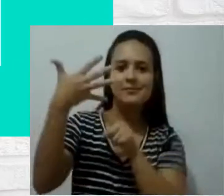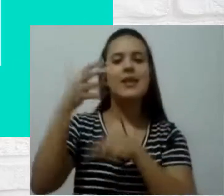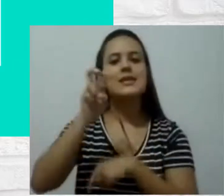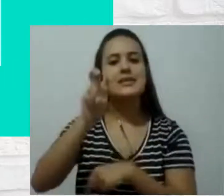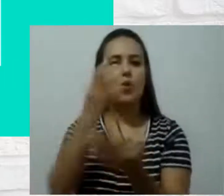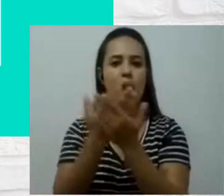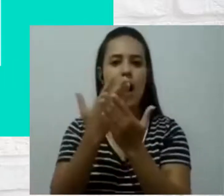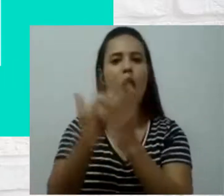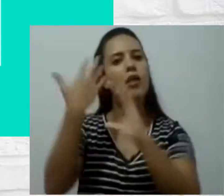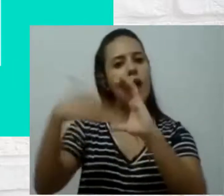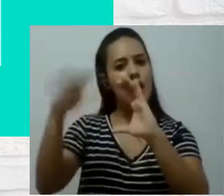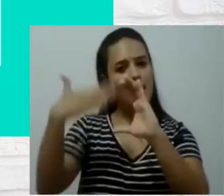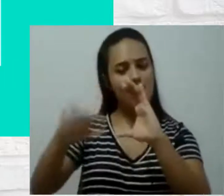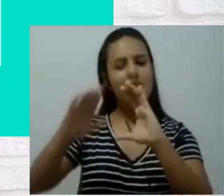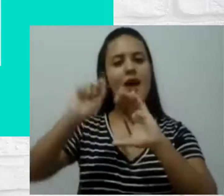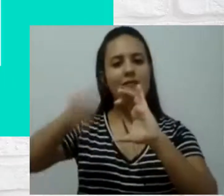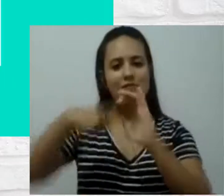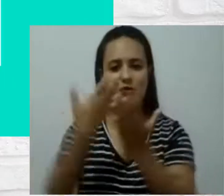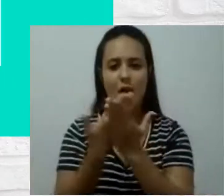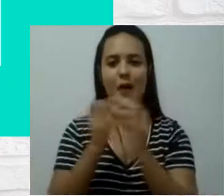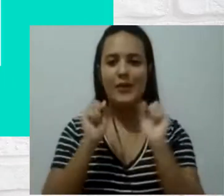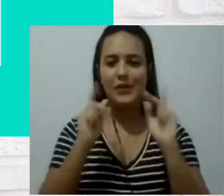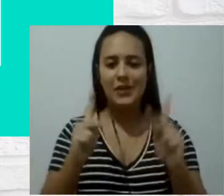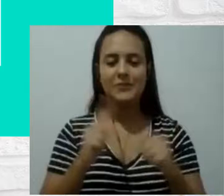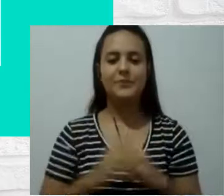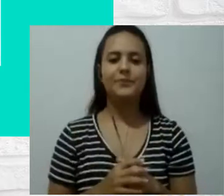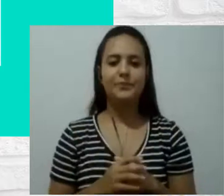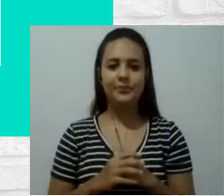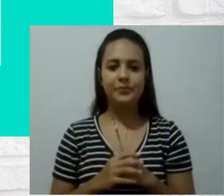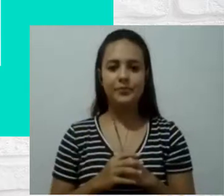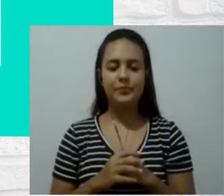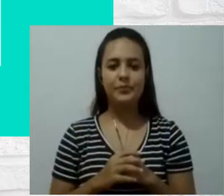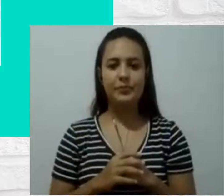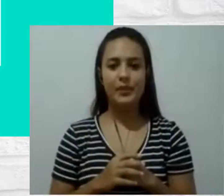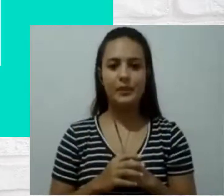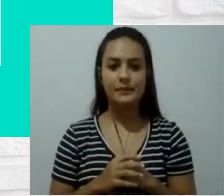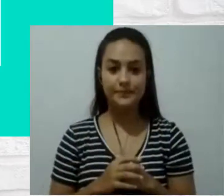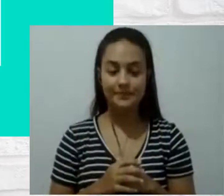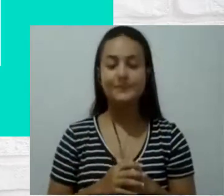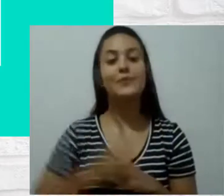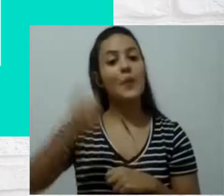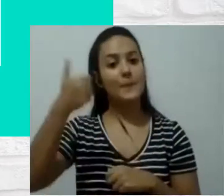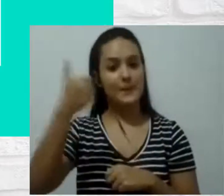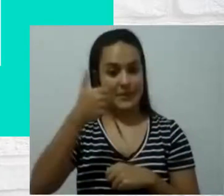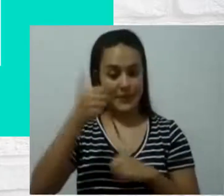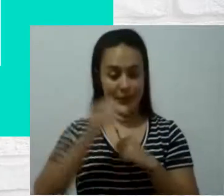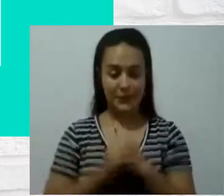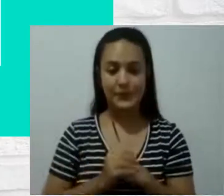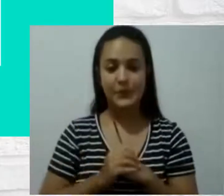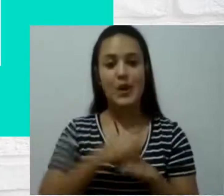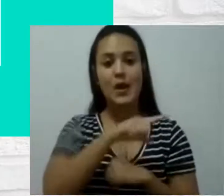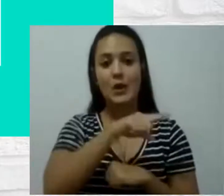vão receber mais, além dessa, mais 4 videoaulas.